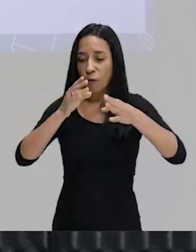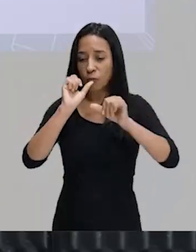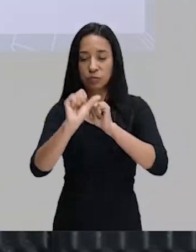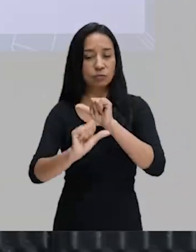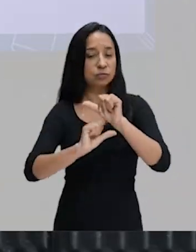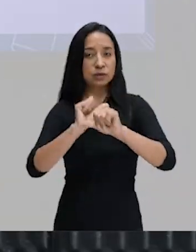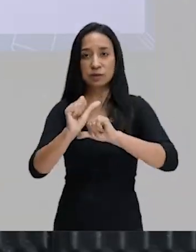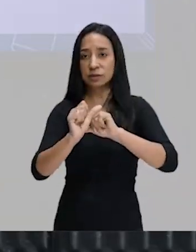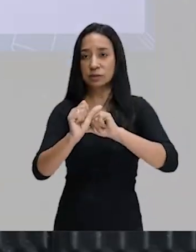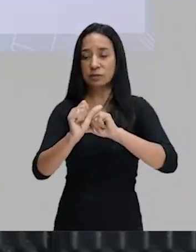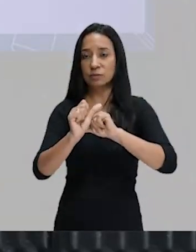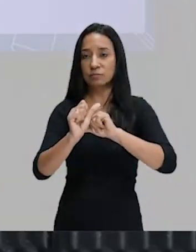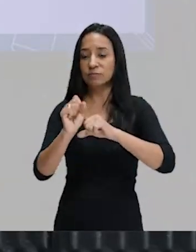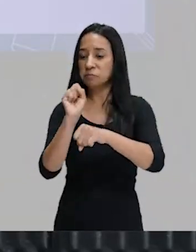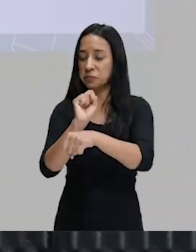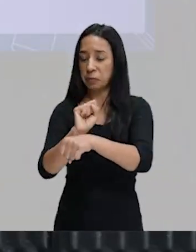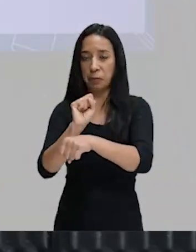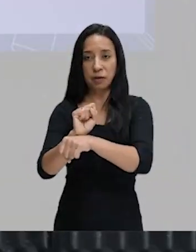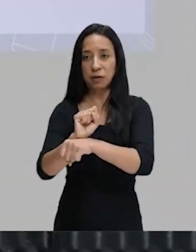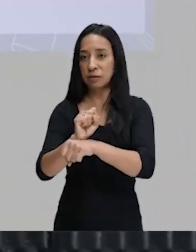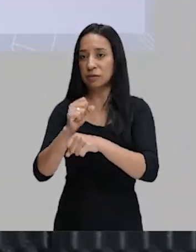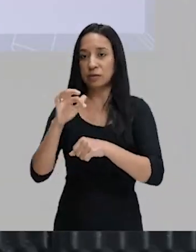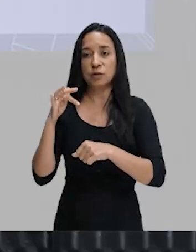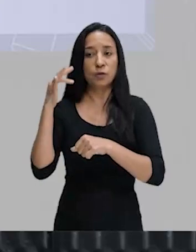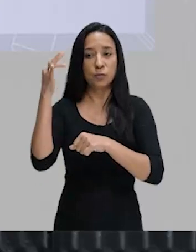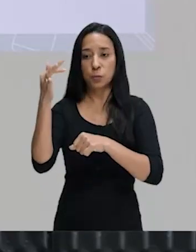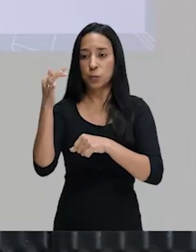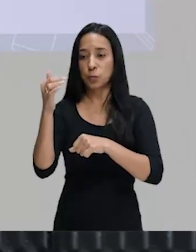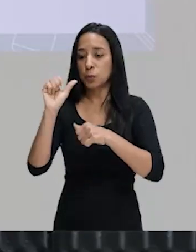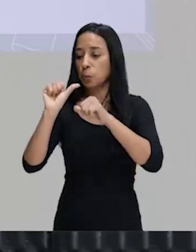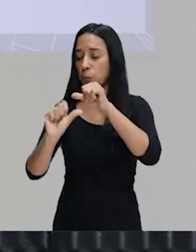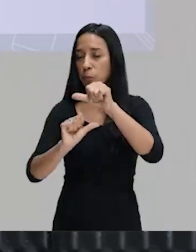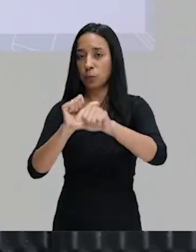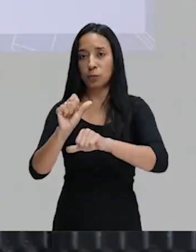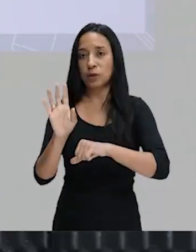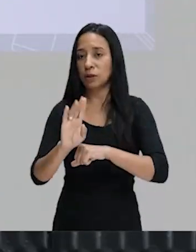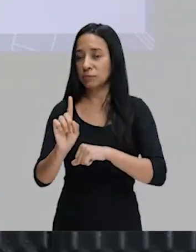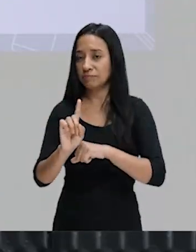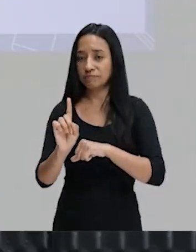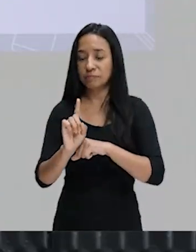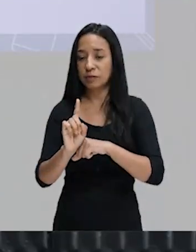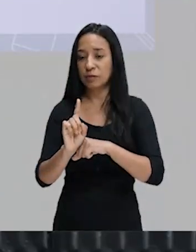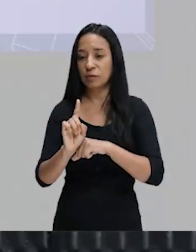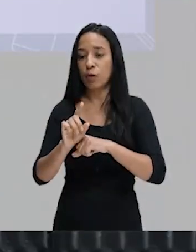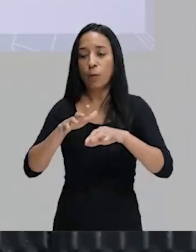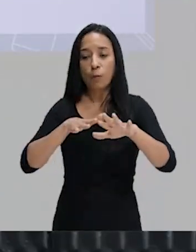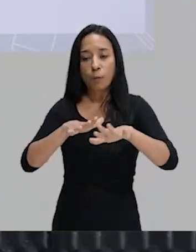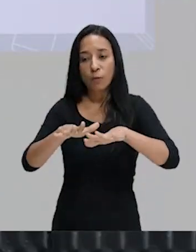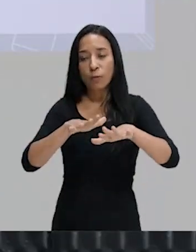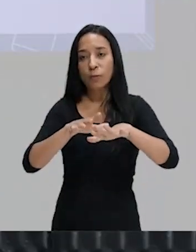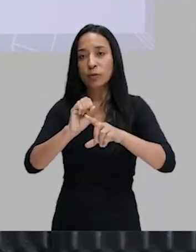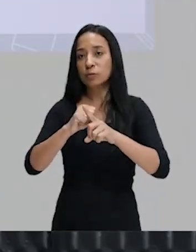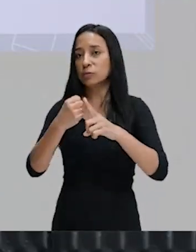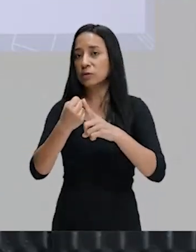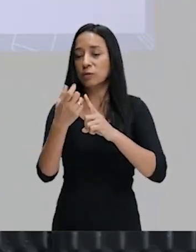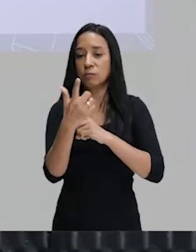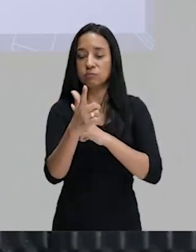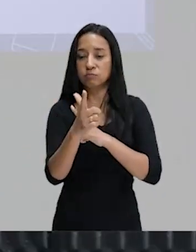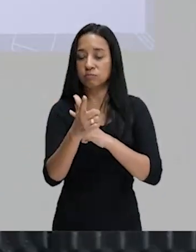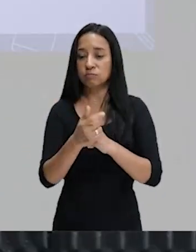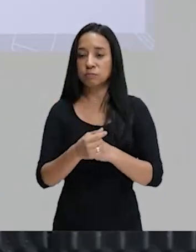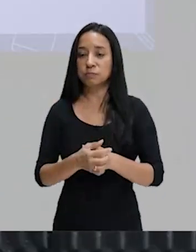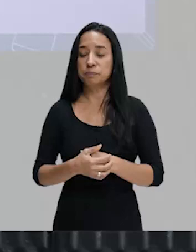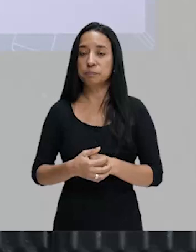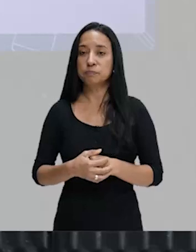ou seja, não existe mobilidade social nesse modelo de castas, nesse modelo de